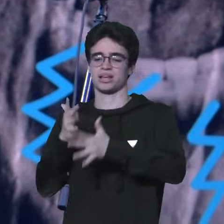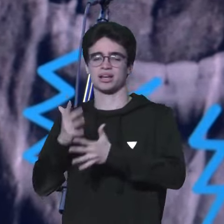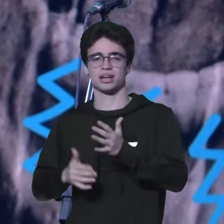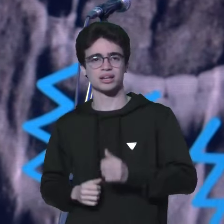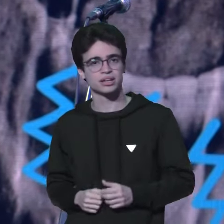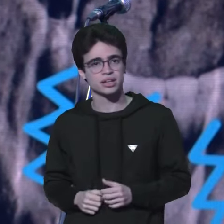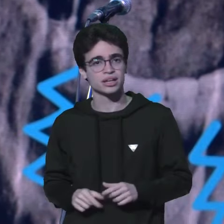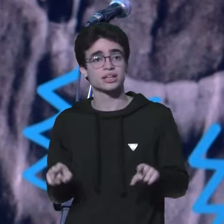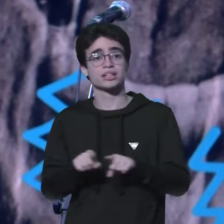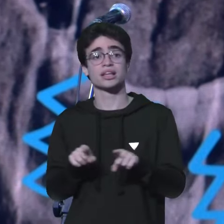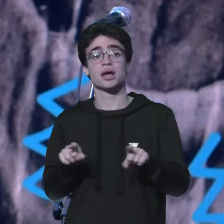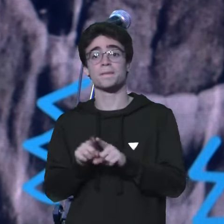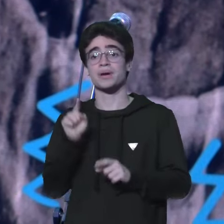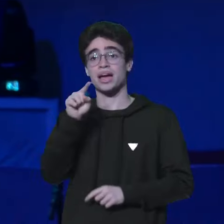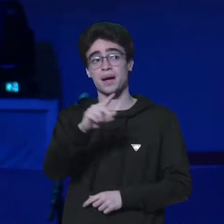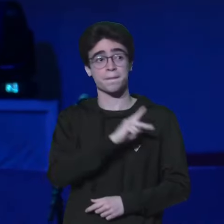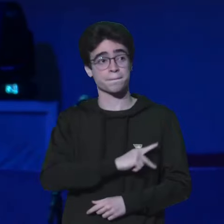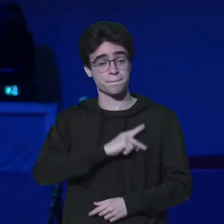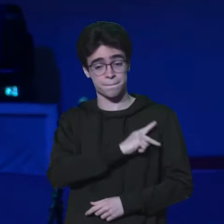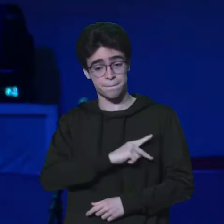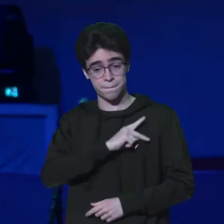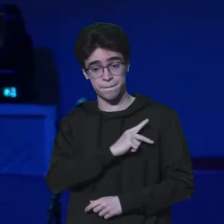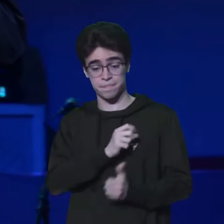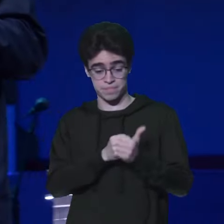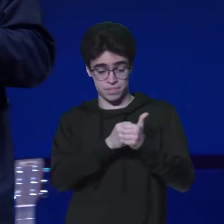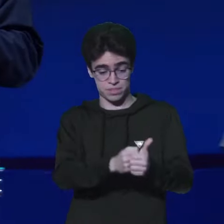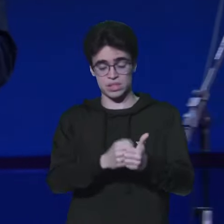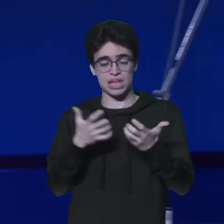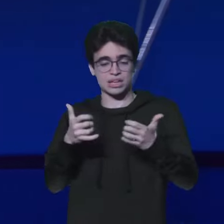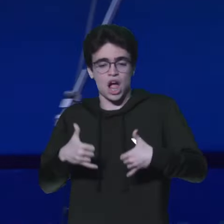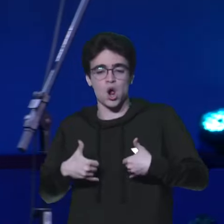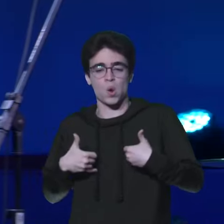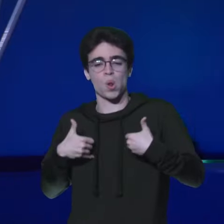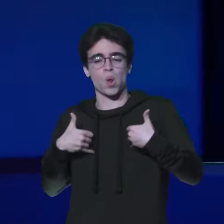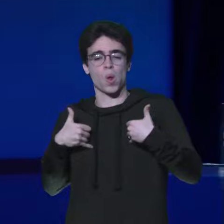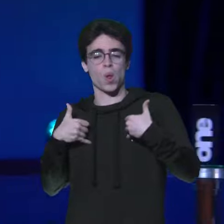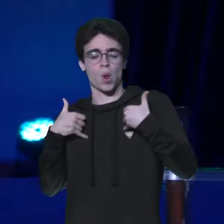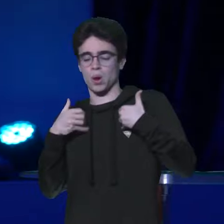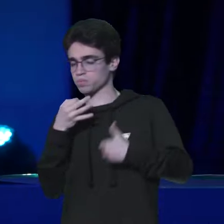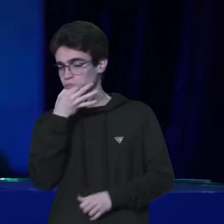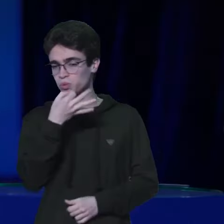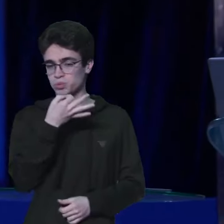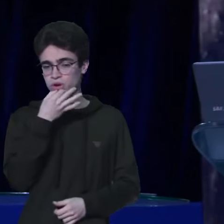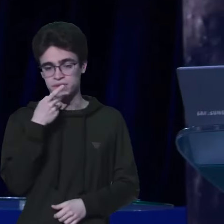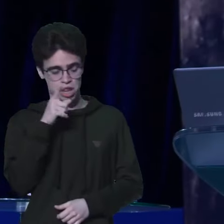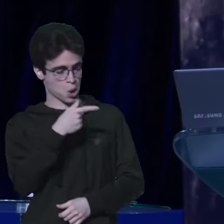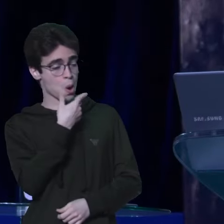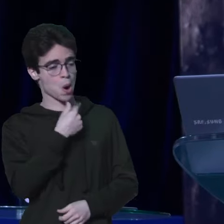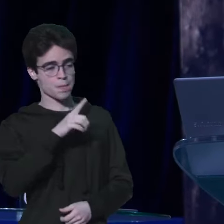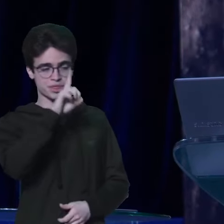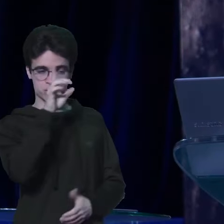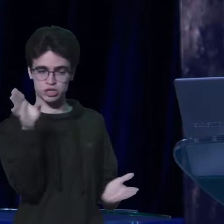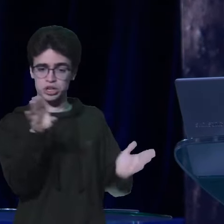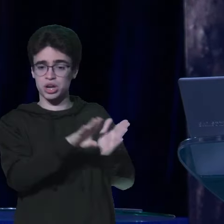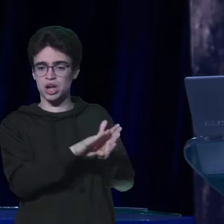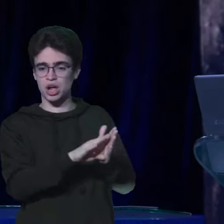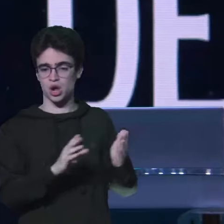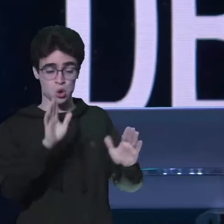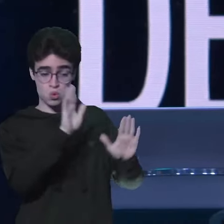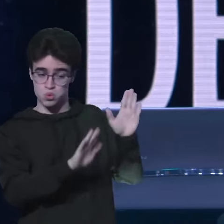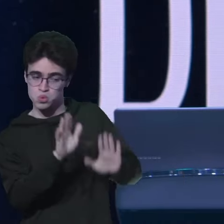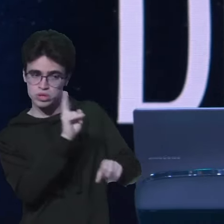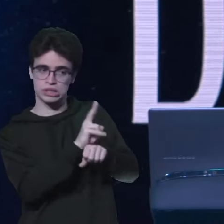o ego de Paulo e de Silas de elogios. Está vendo? Os homens de Deus chegaram. Cuidado, os servos de